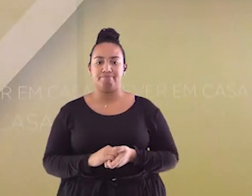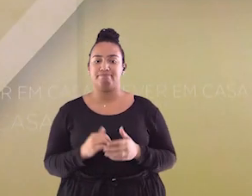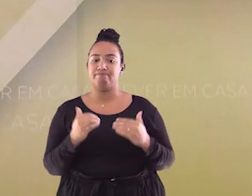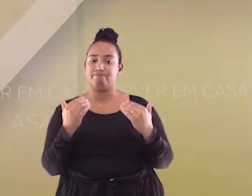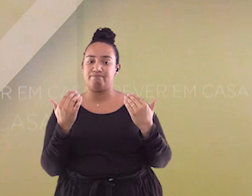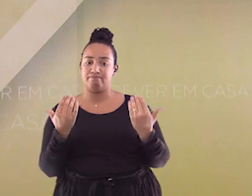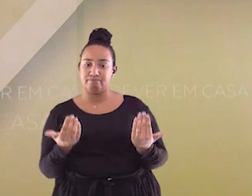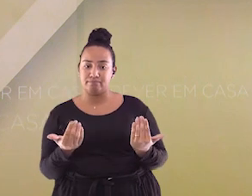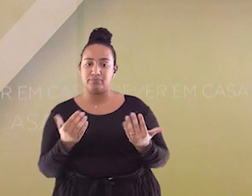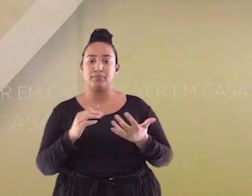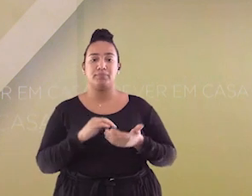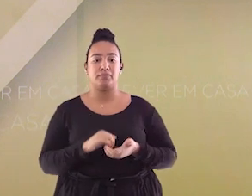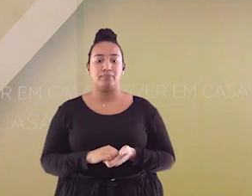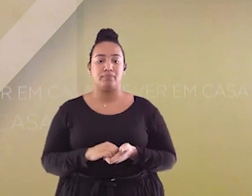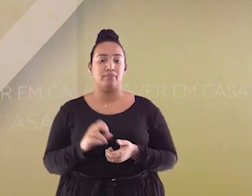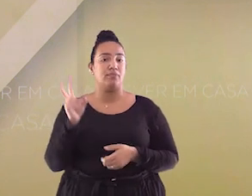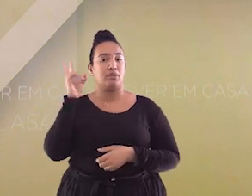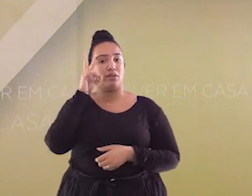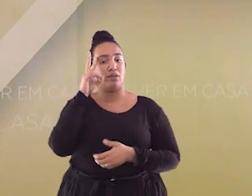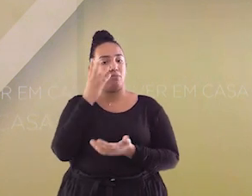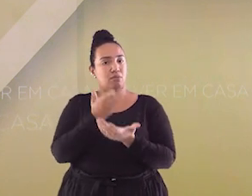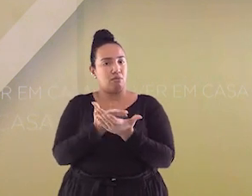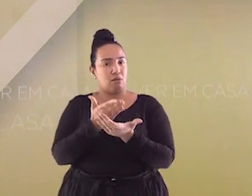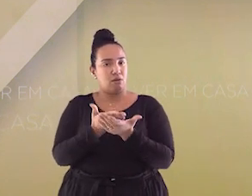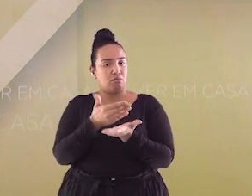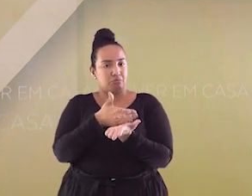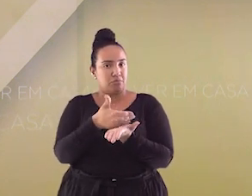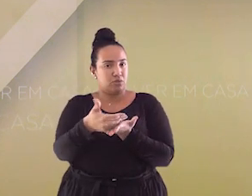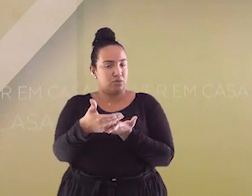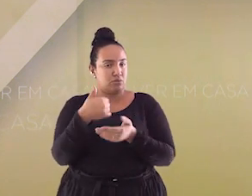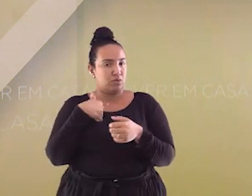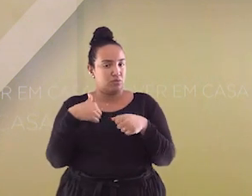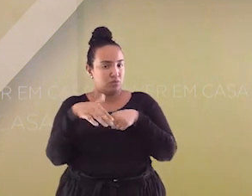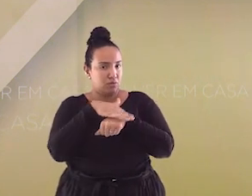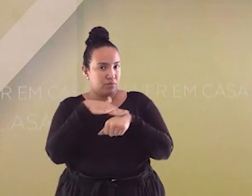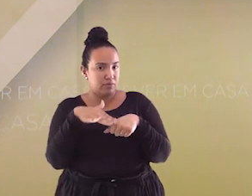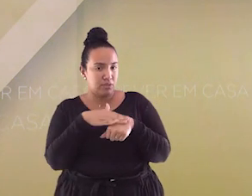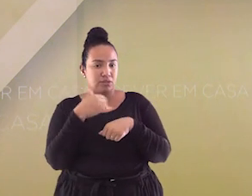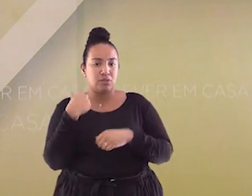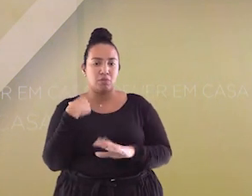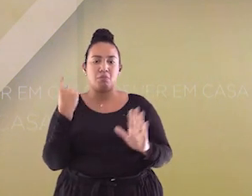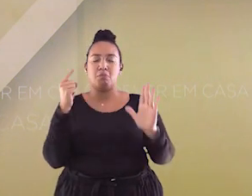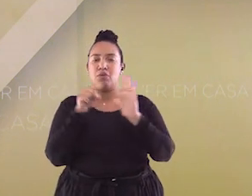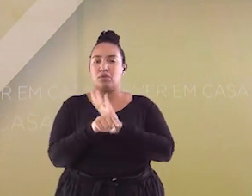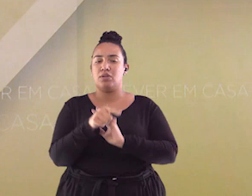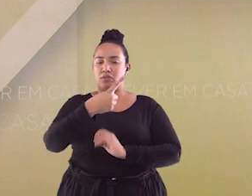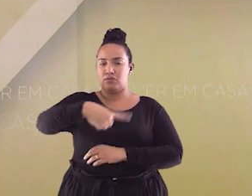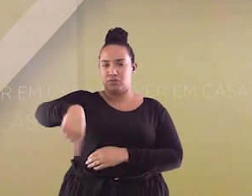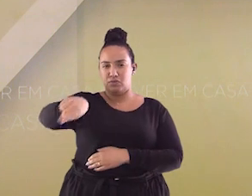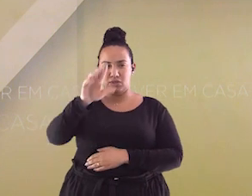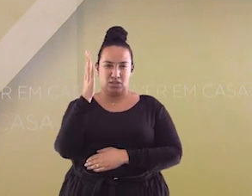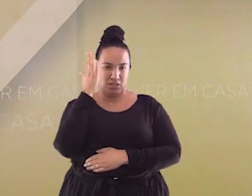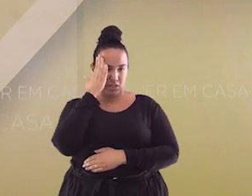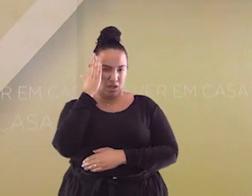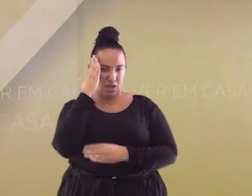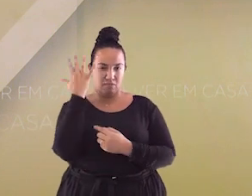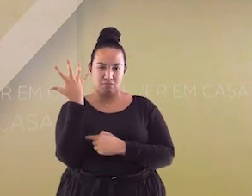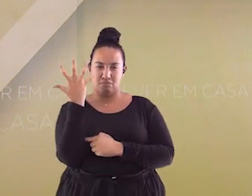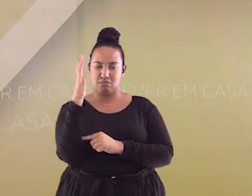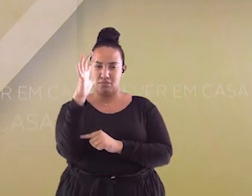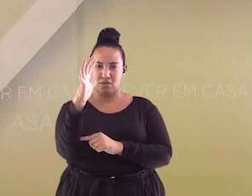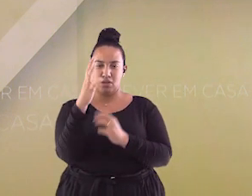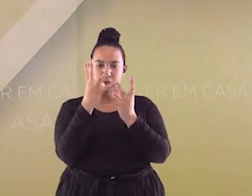vamos voltar à nossa conversa anterior, estudantes. Eu havia perguntado se vocês sabem o que é